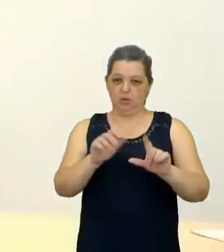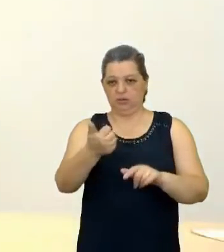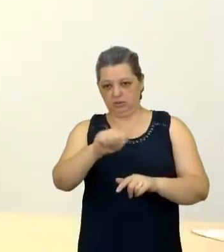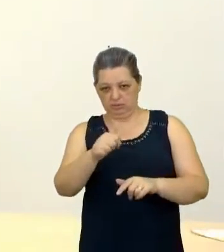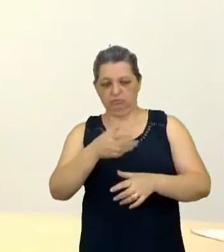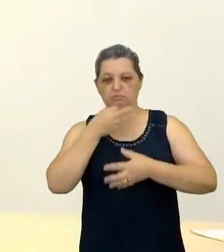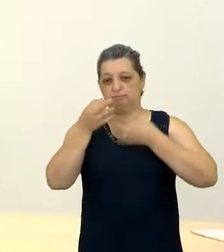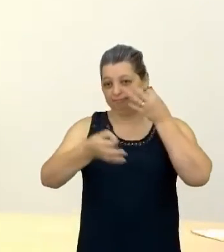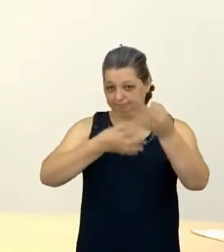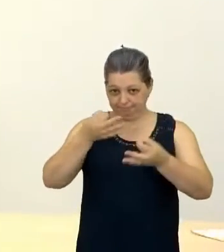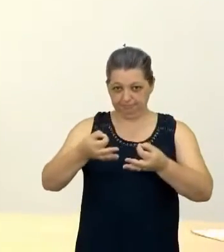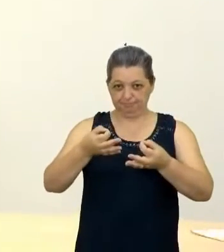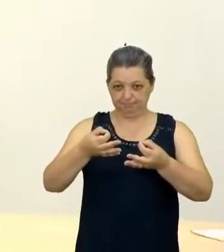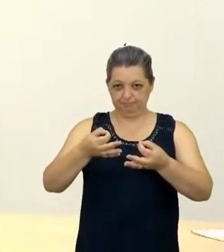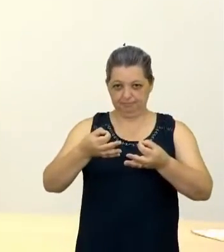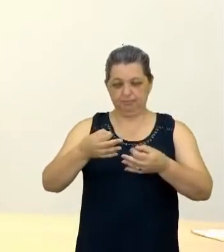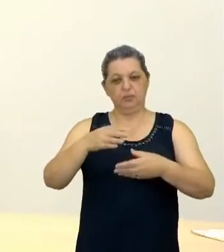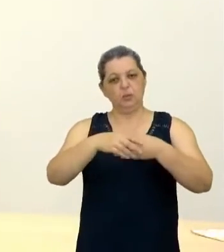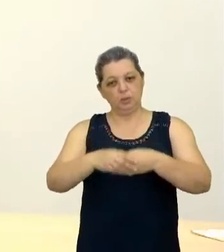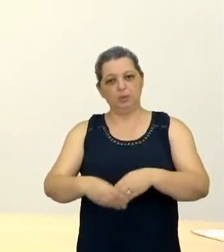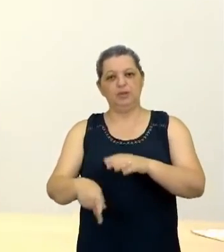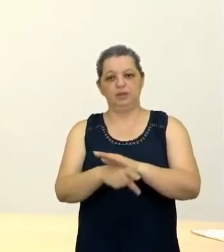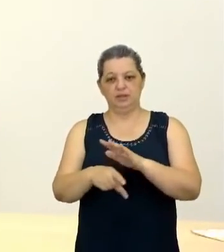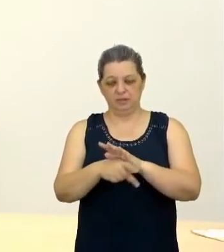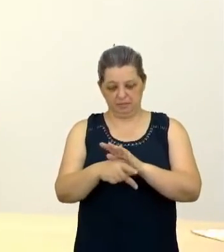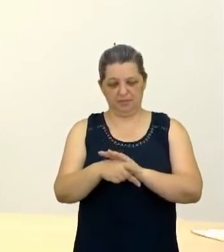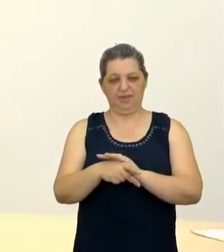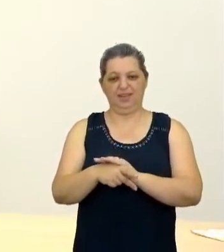os comentários, né? Cumprimentar a professora Viviane